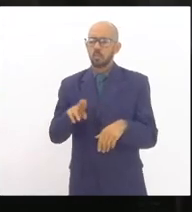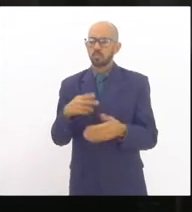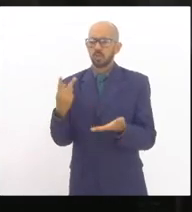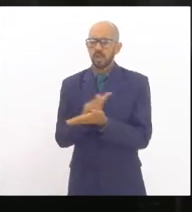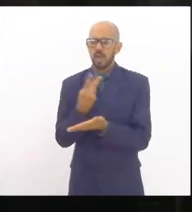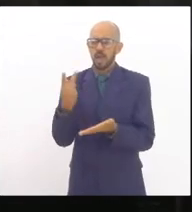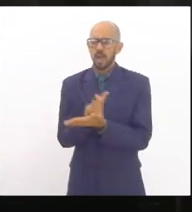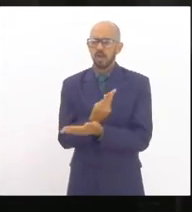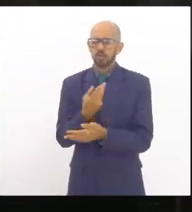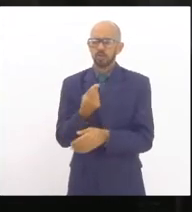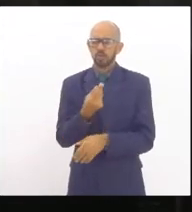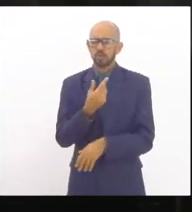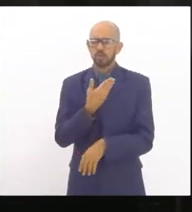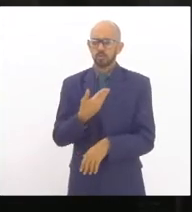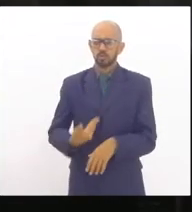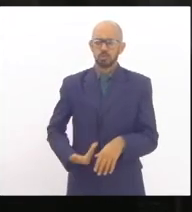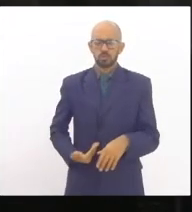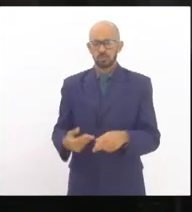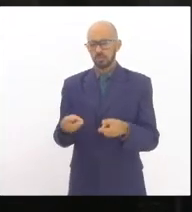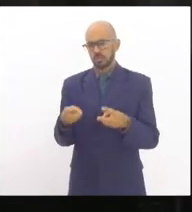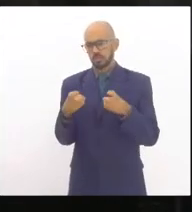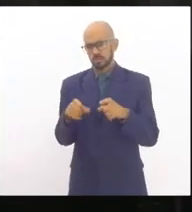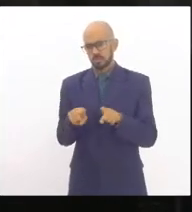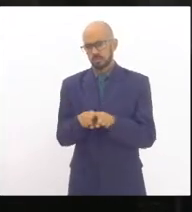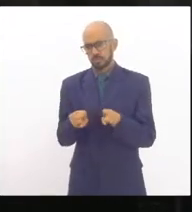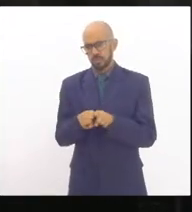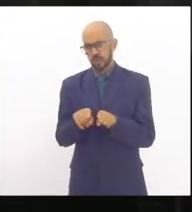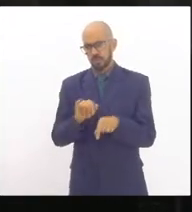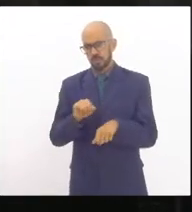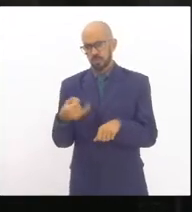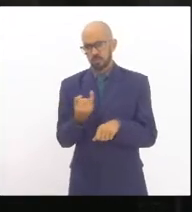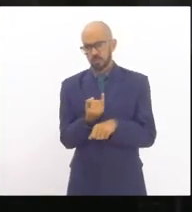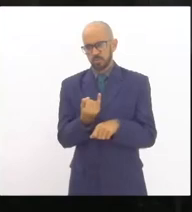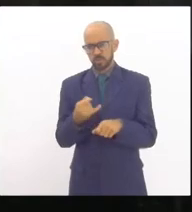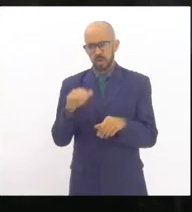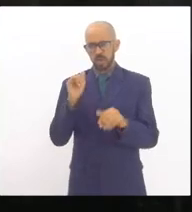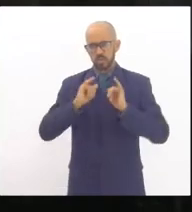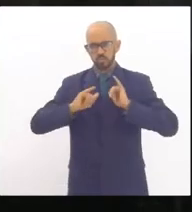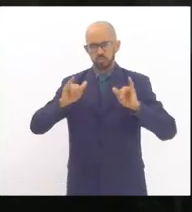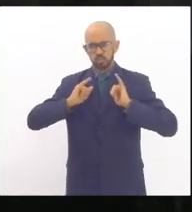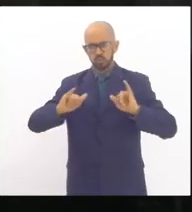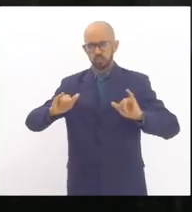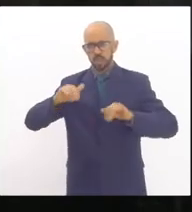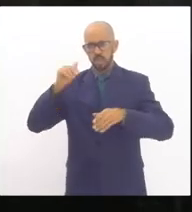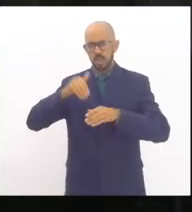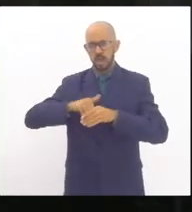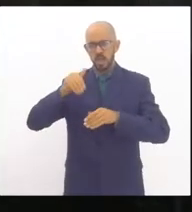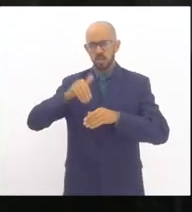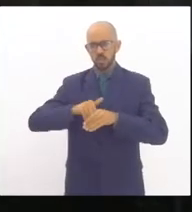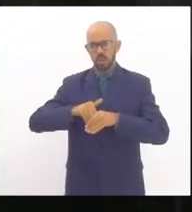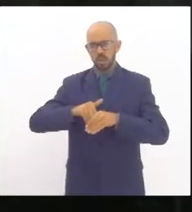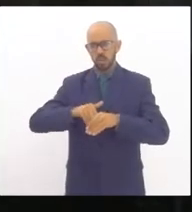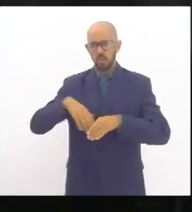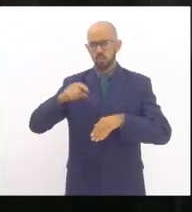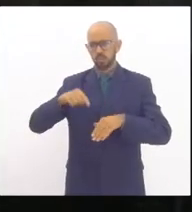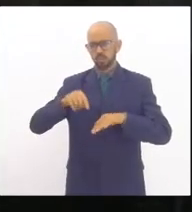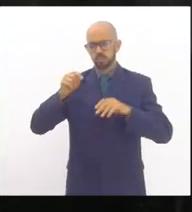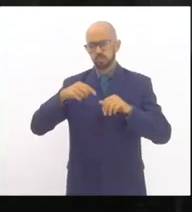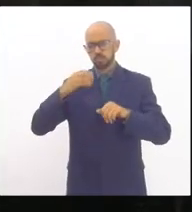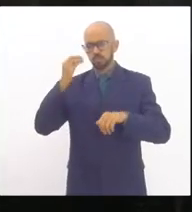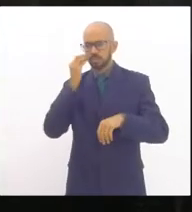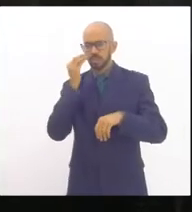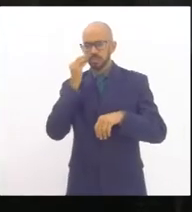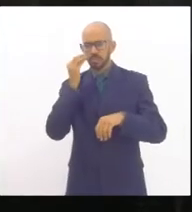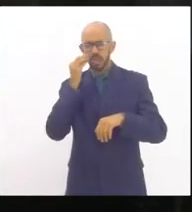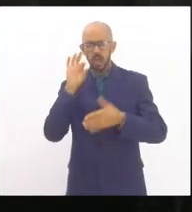e também se verifica a oportunidade eleitoreiras de se buscar né